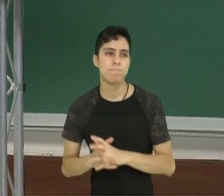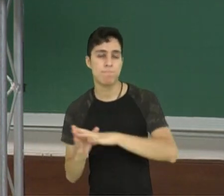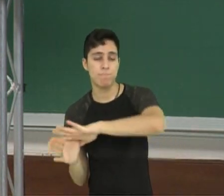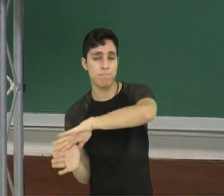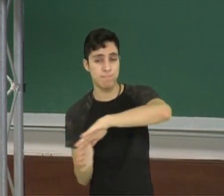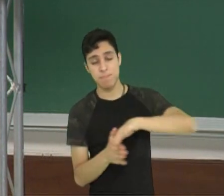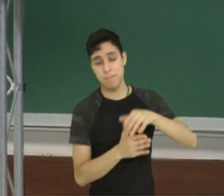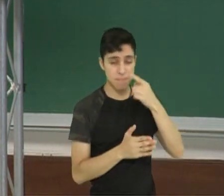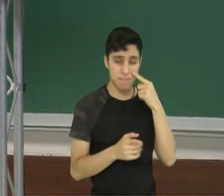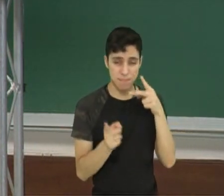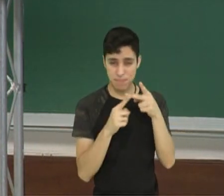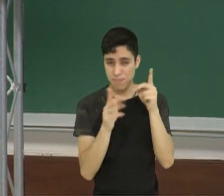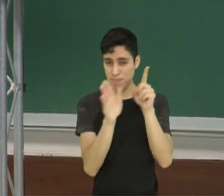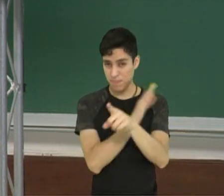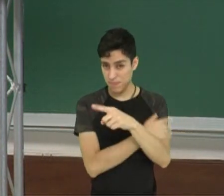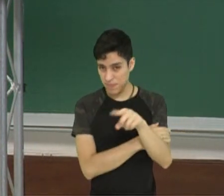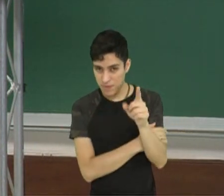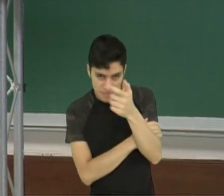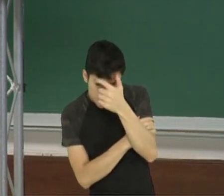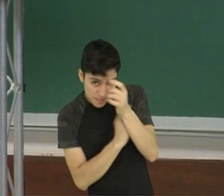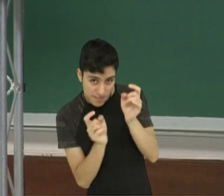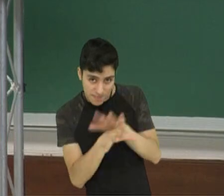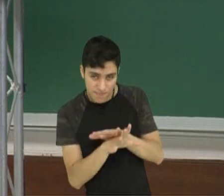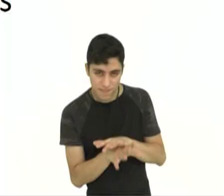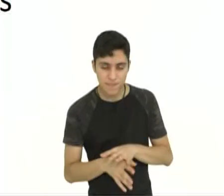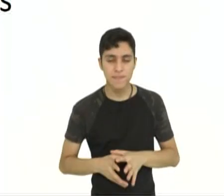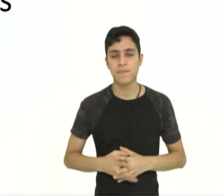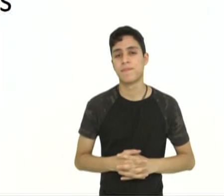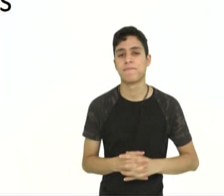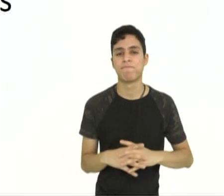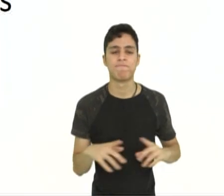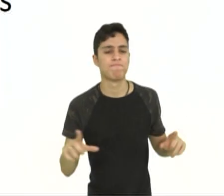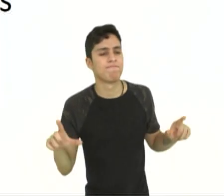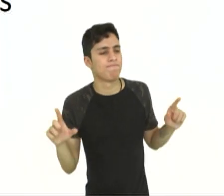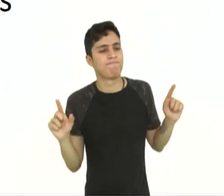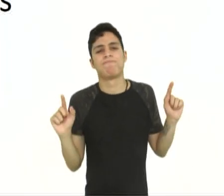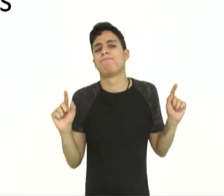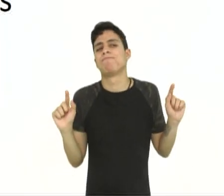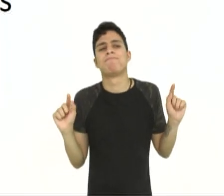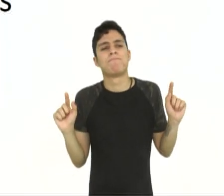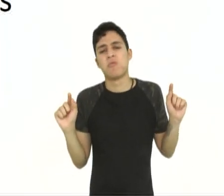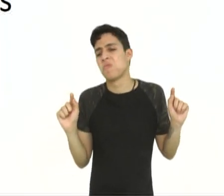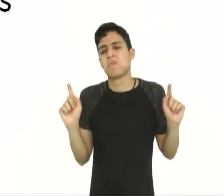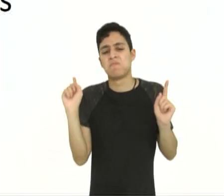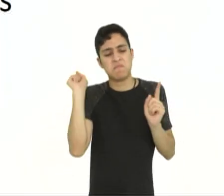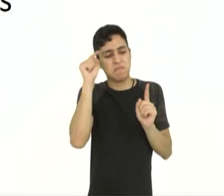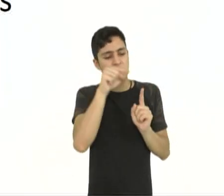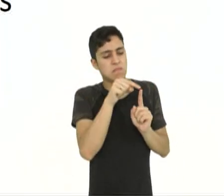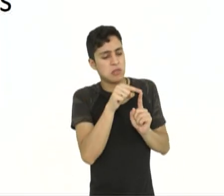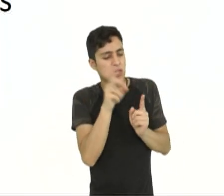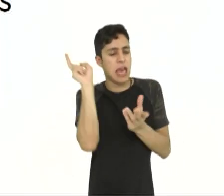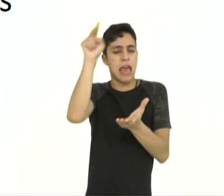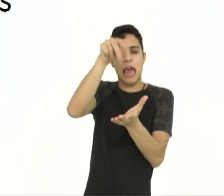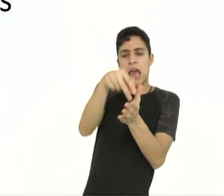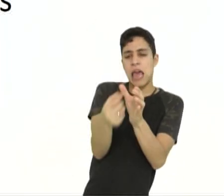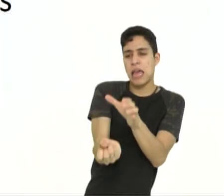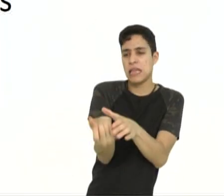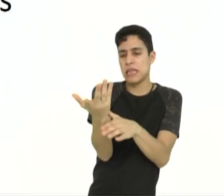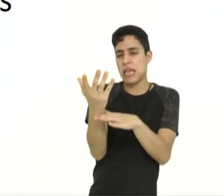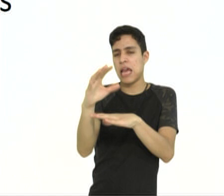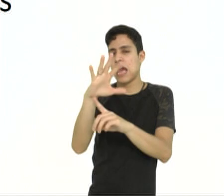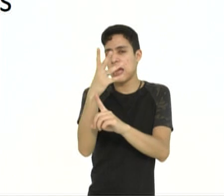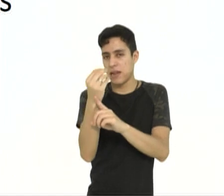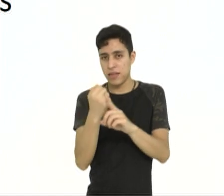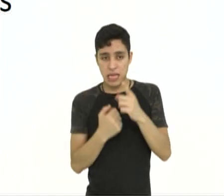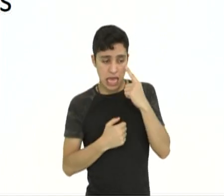Agora, número 2. Vamos lá? Estão preparados? O que deseja a intervenção artística? Letra A,